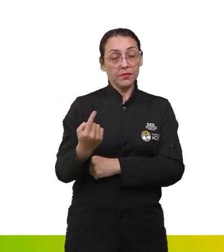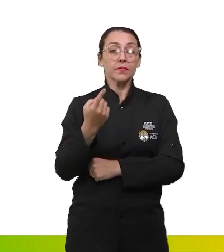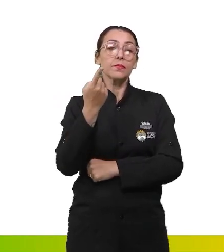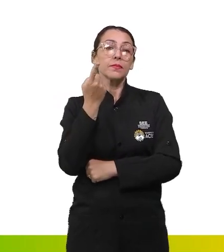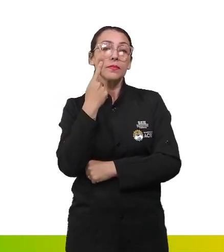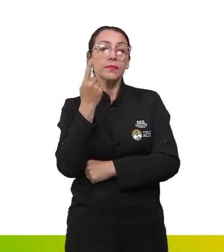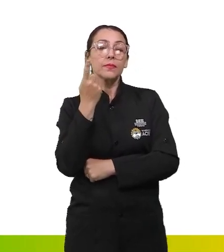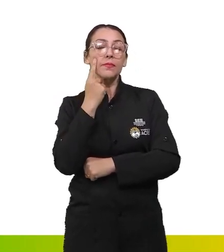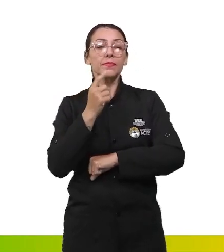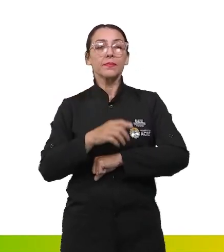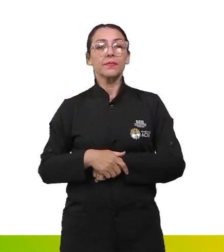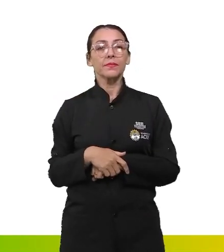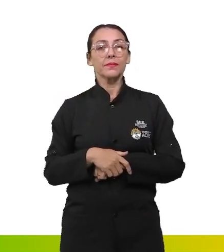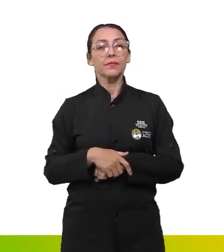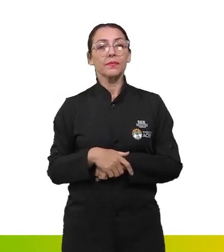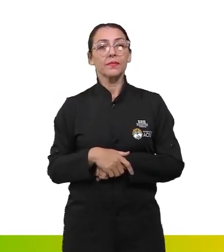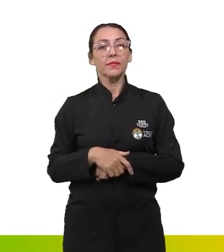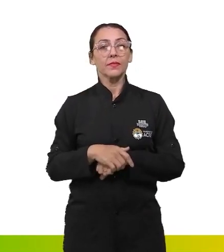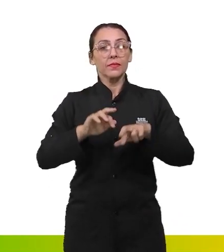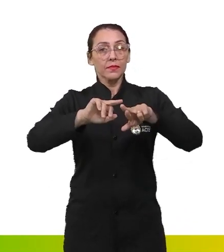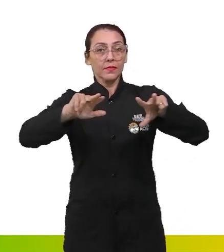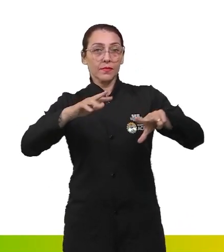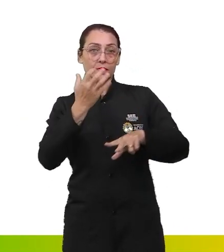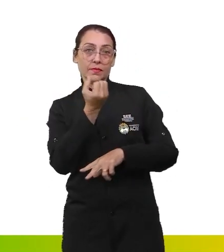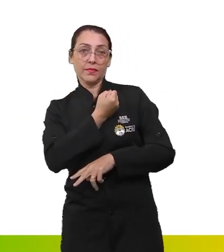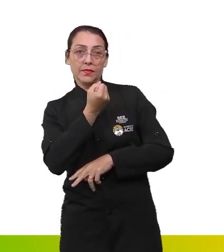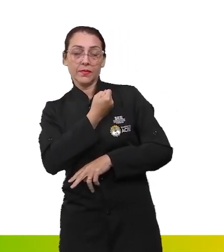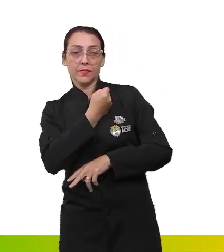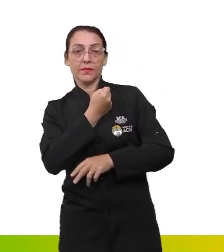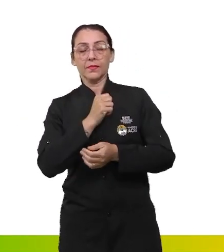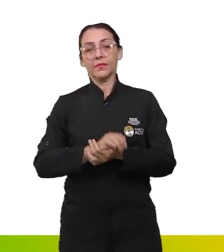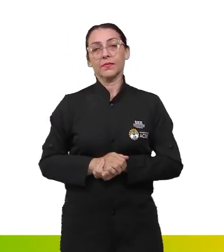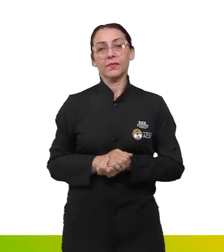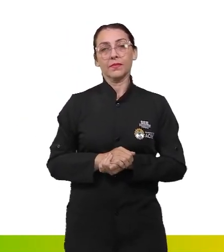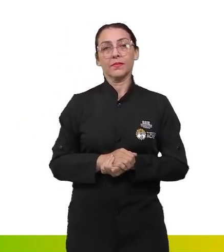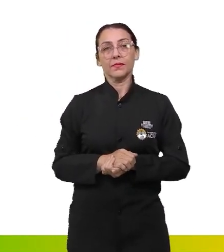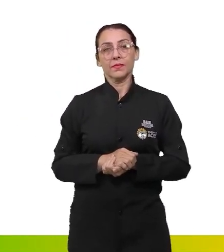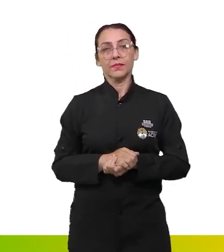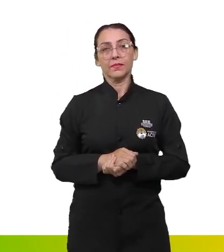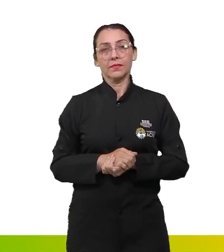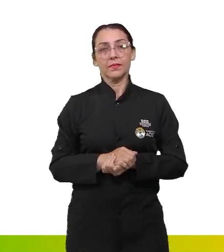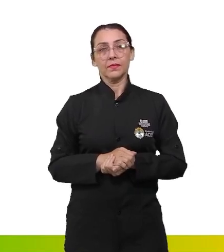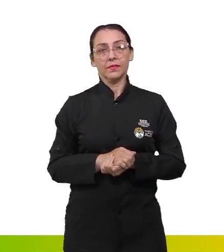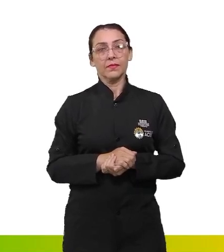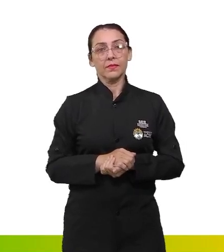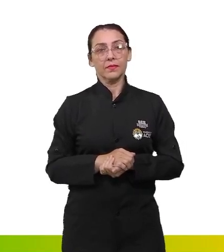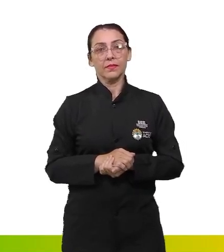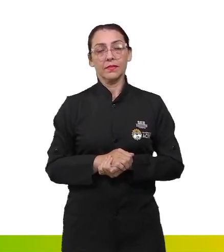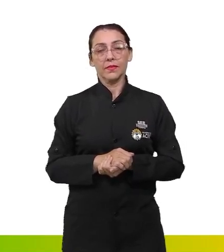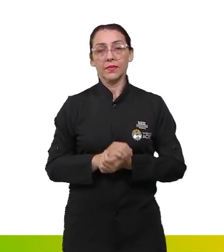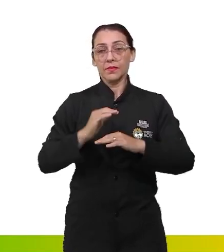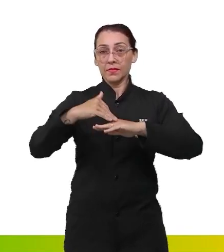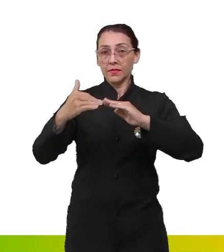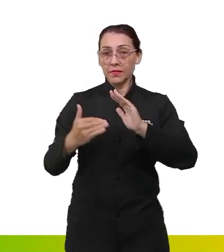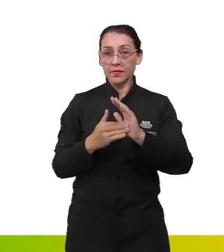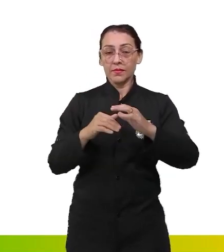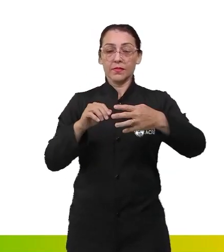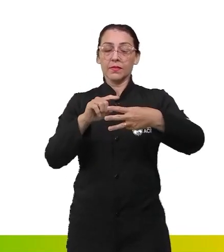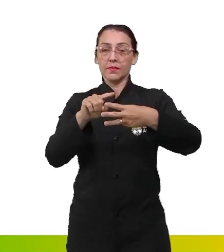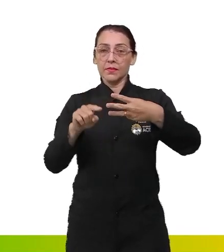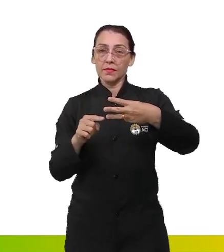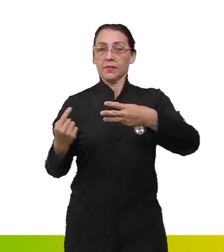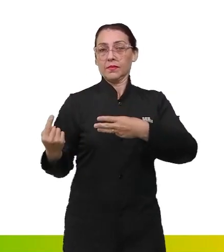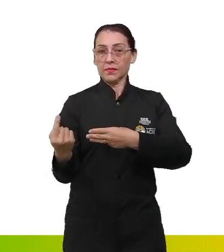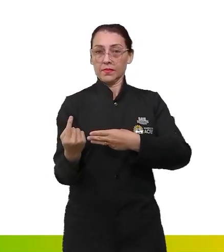observe. Ele vai variar com o número. Então, essas palavras aqui, ó, todas elas estão no